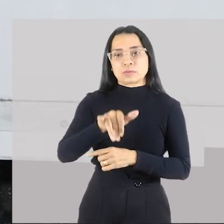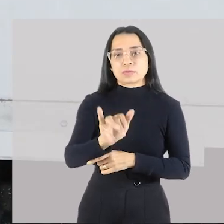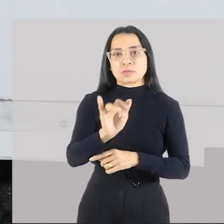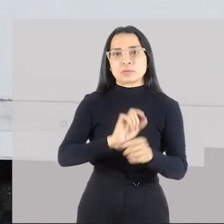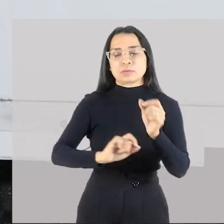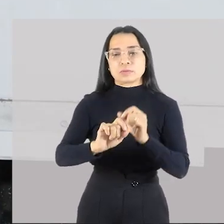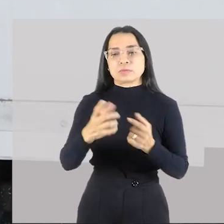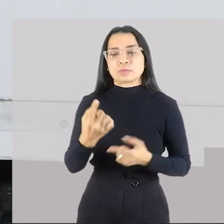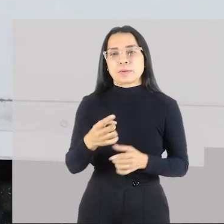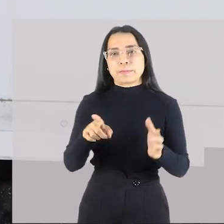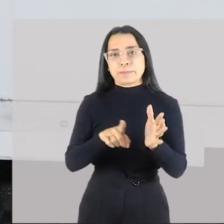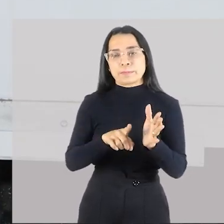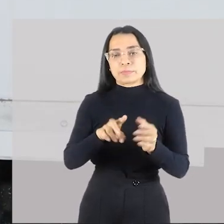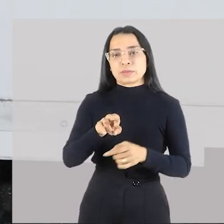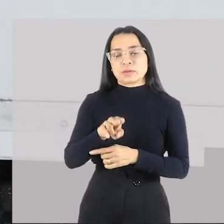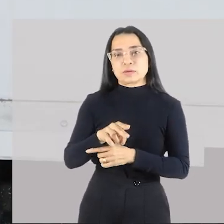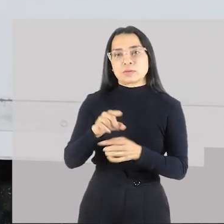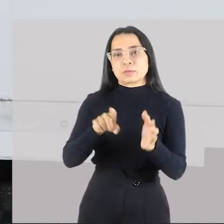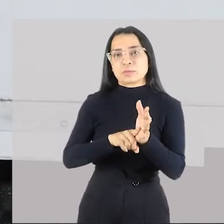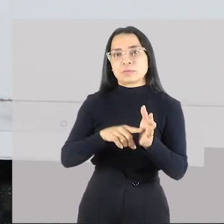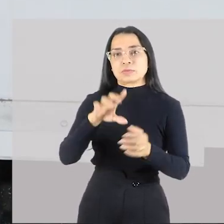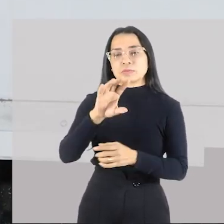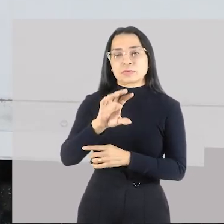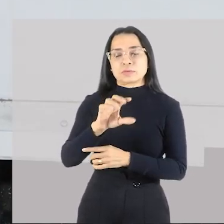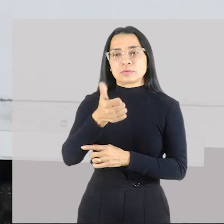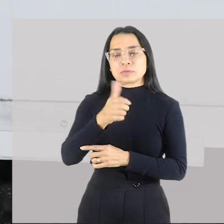4y igual a menos 10.